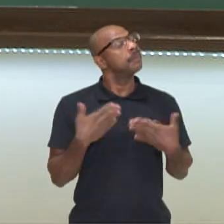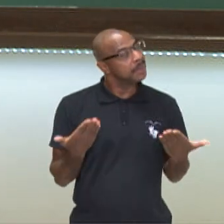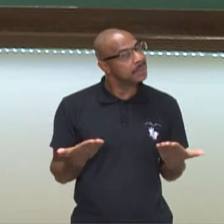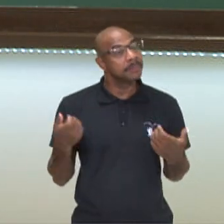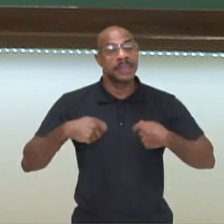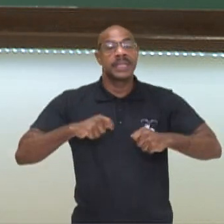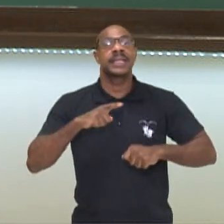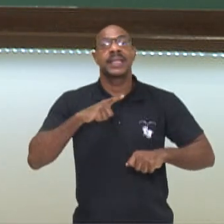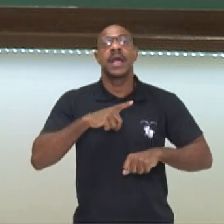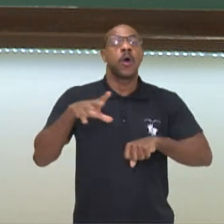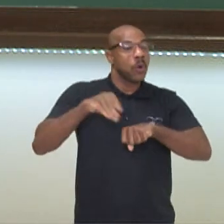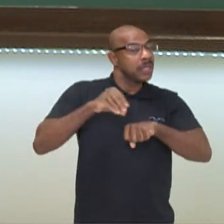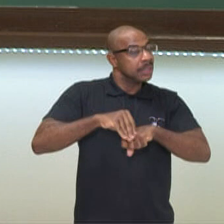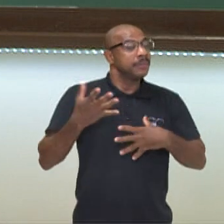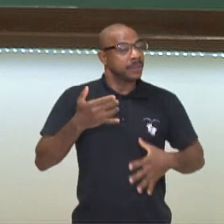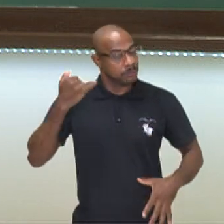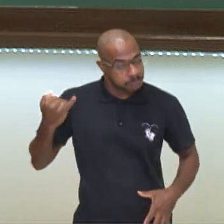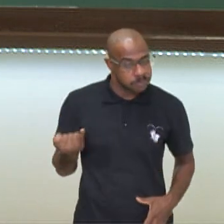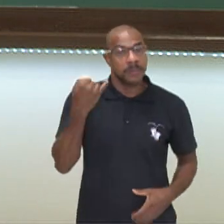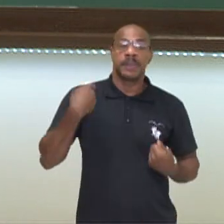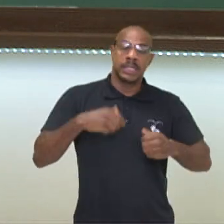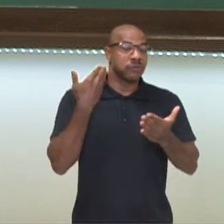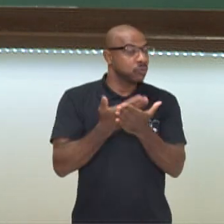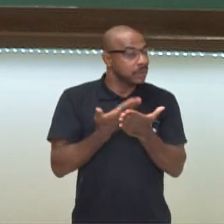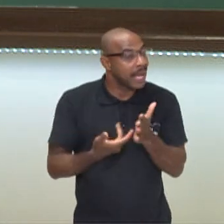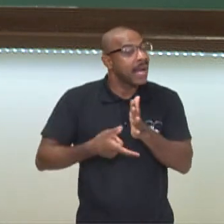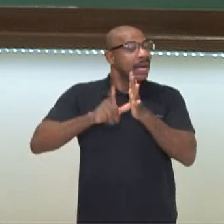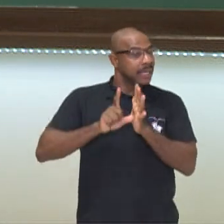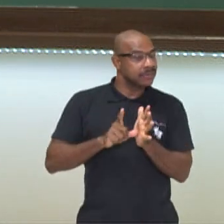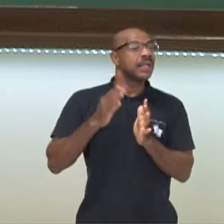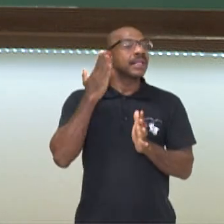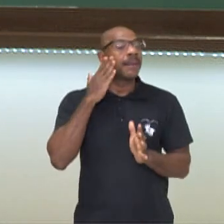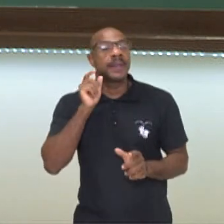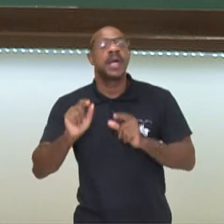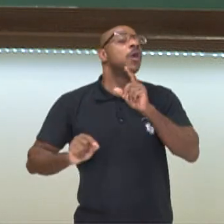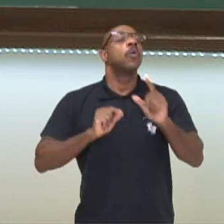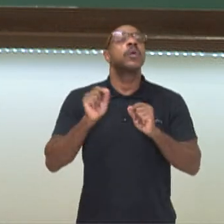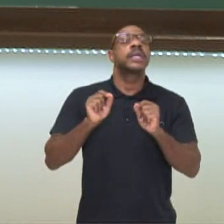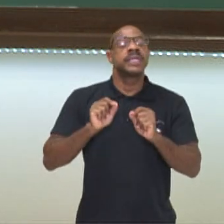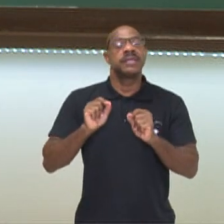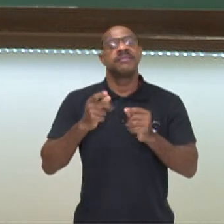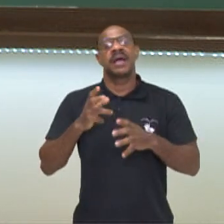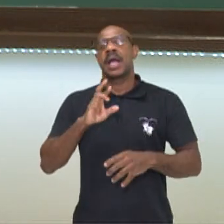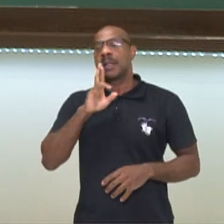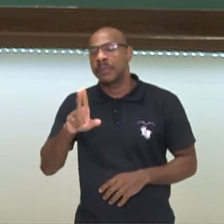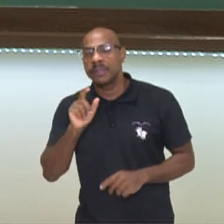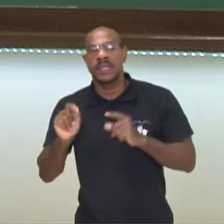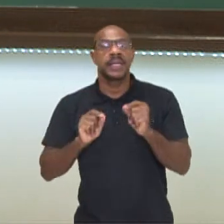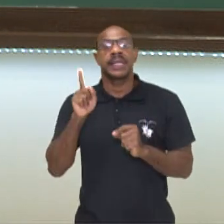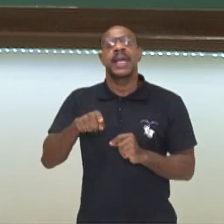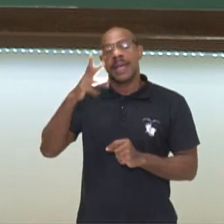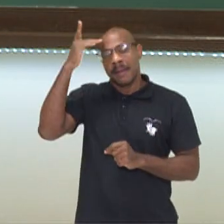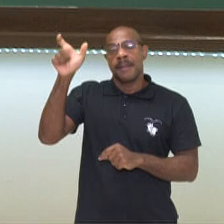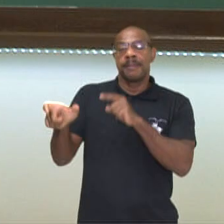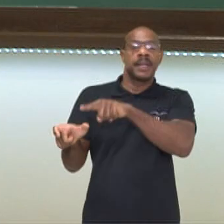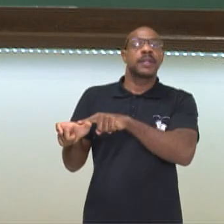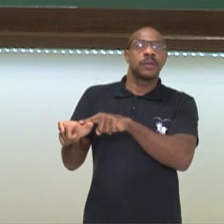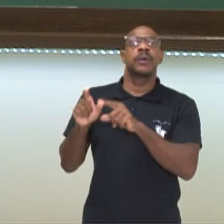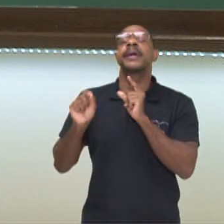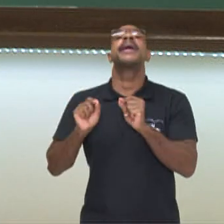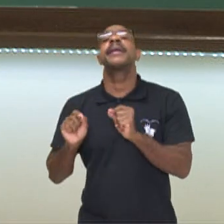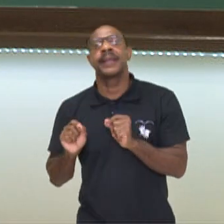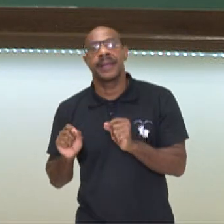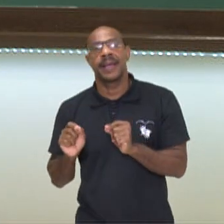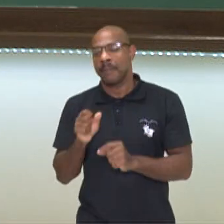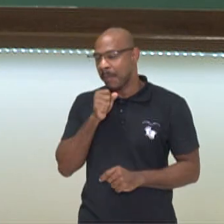ter um conhecimento prévio, tem que estudar, saber quem que está lá do outro lado, quem é o meu